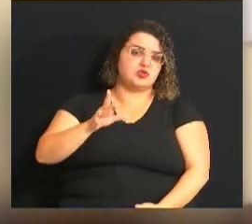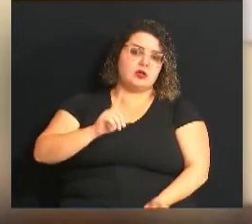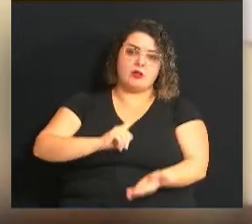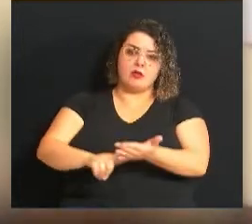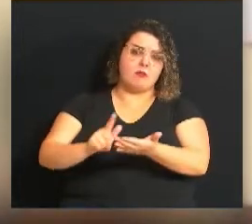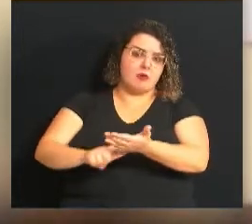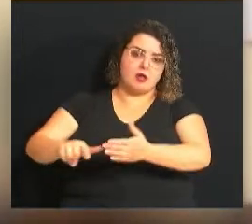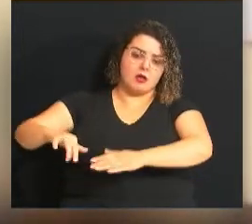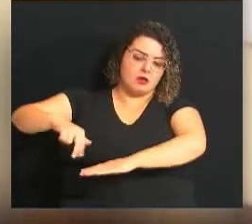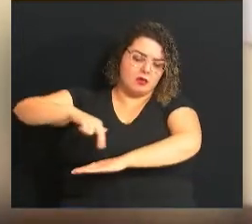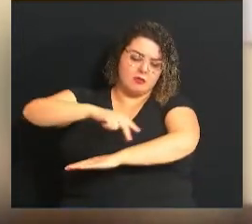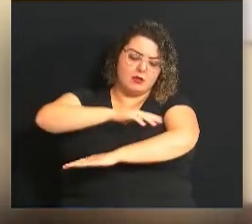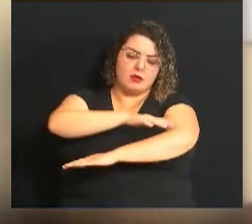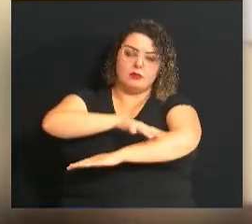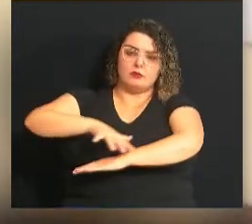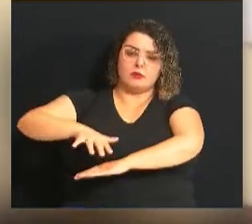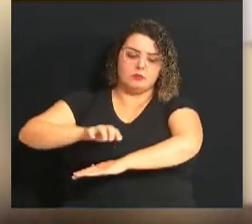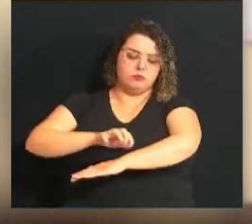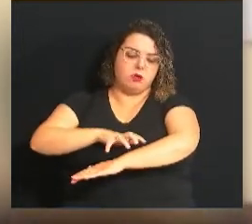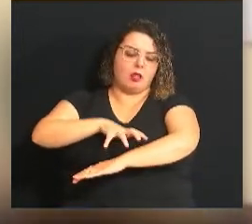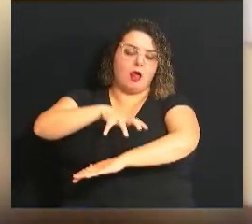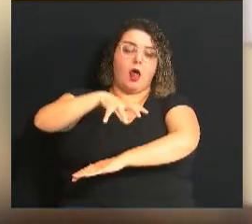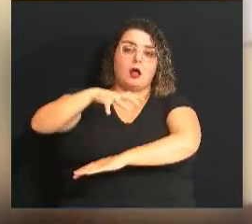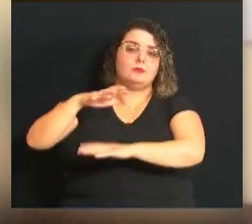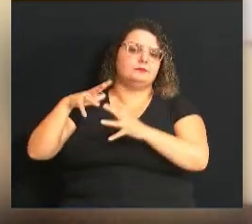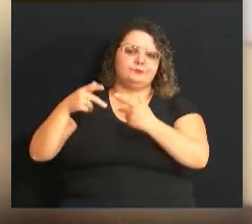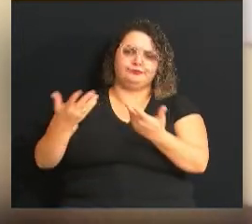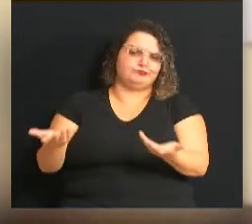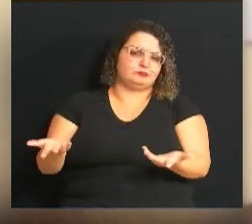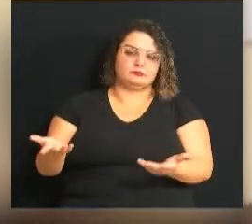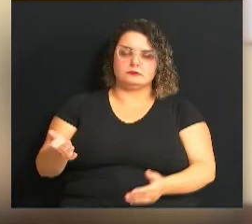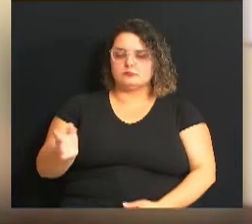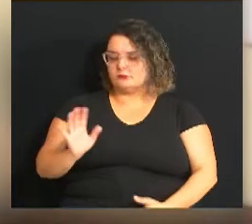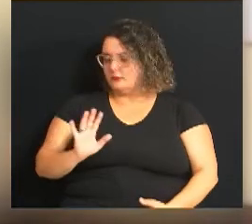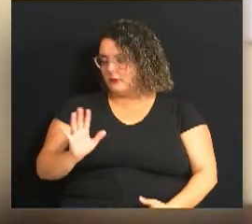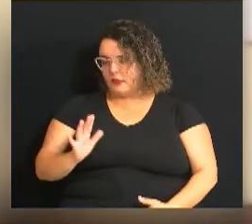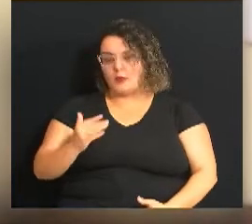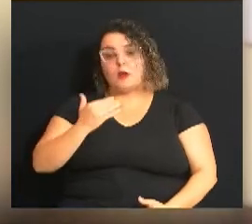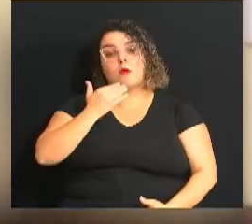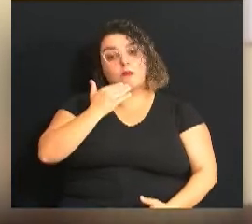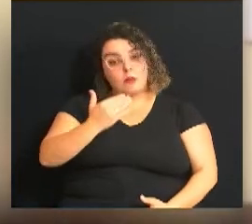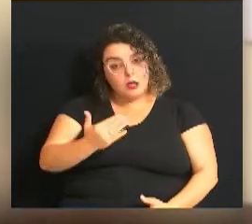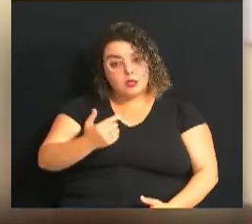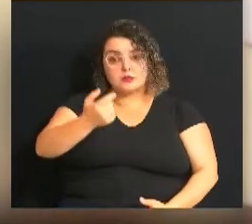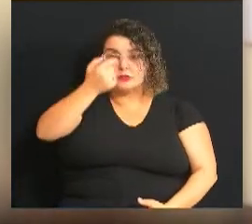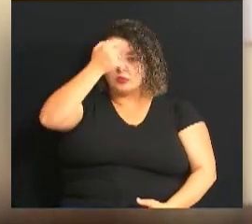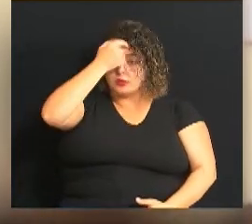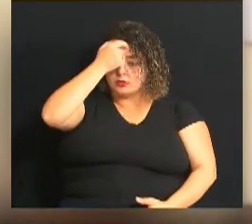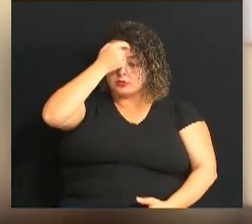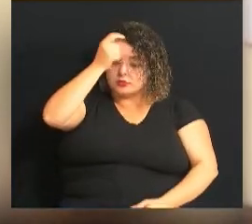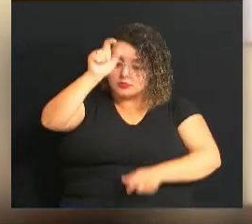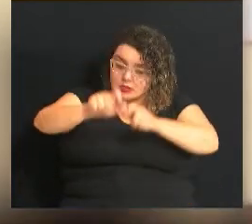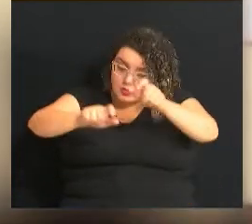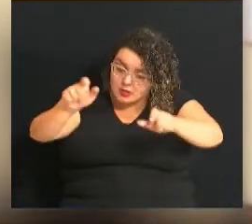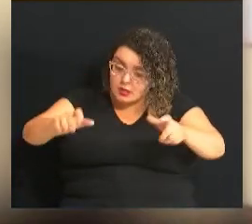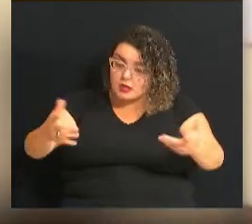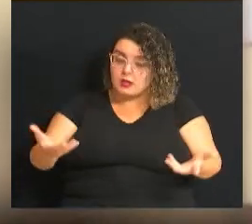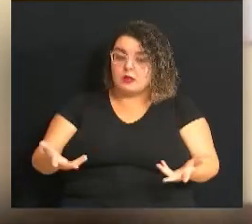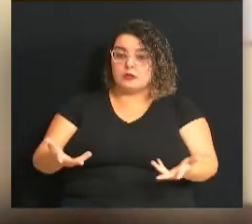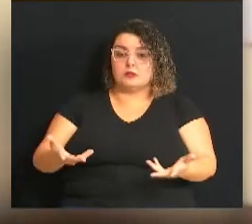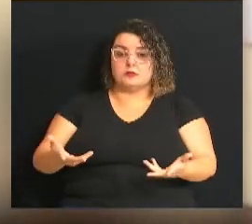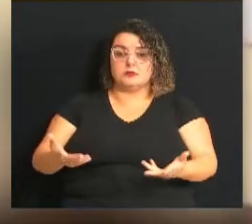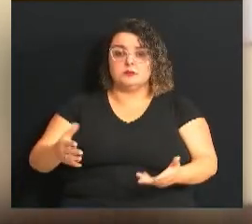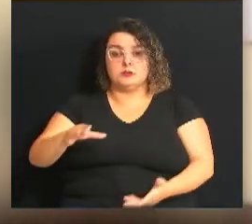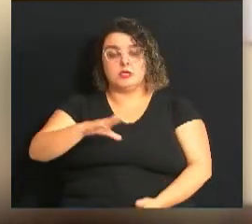calçada. Todo mundo vai jogar. Então, para isso, eu peço uma conscientização à população da cidade